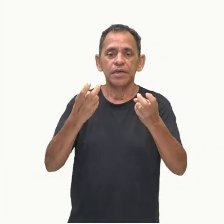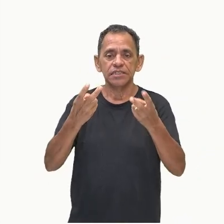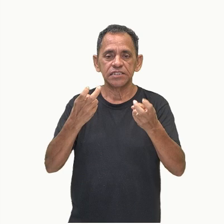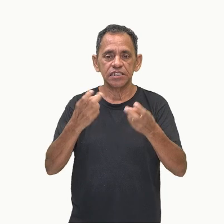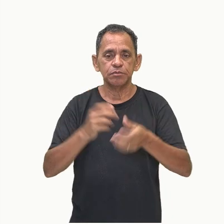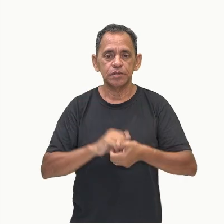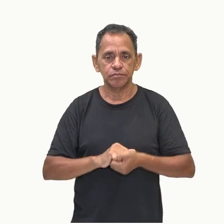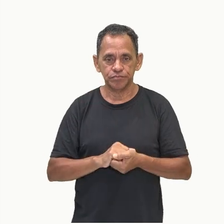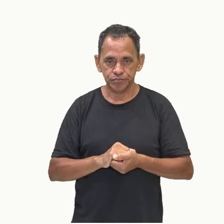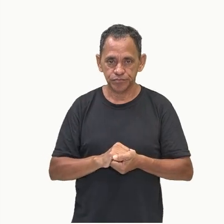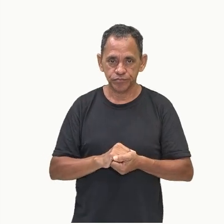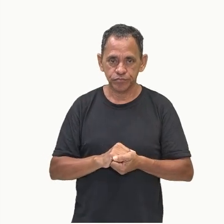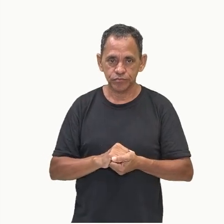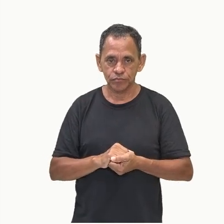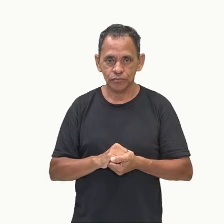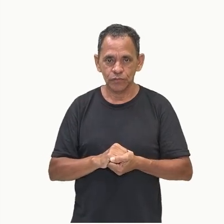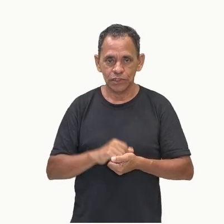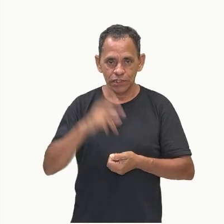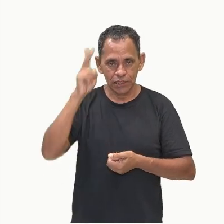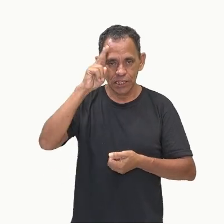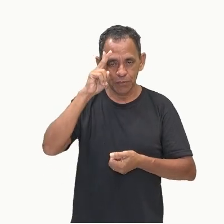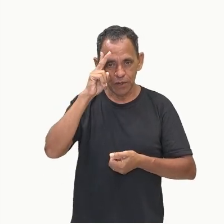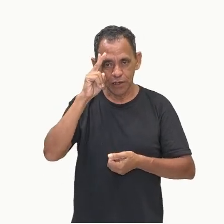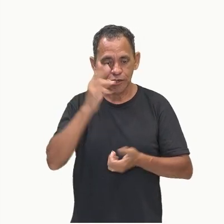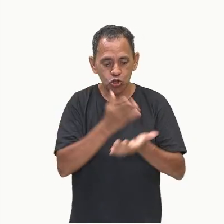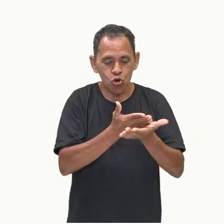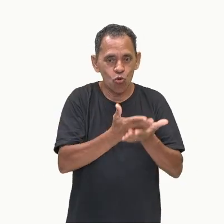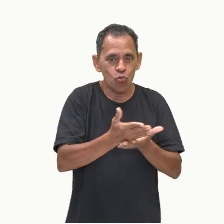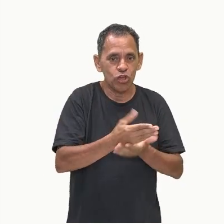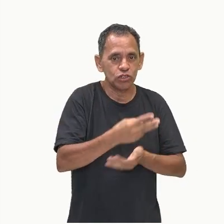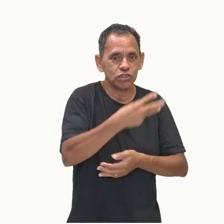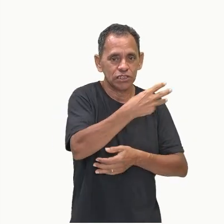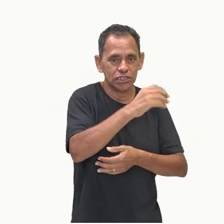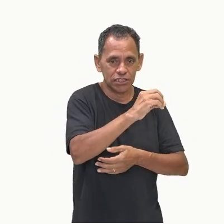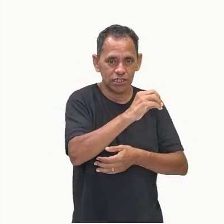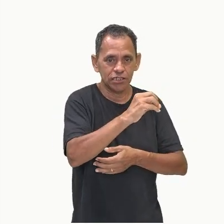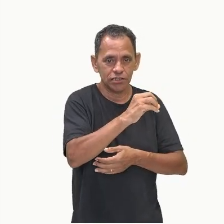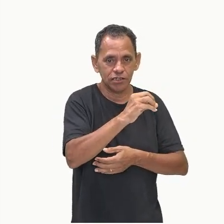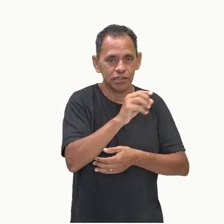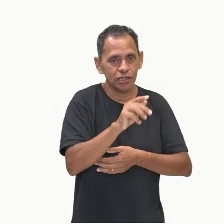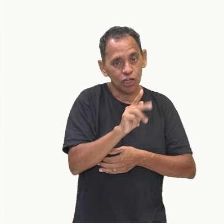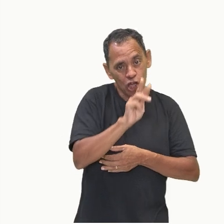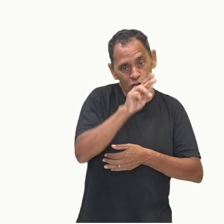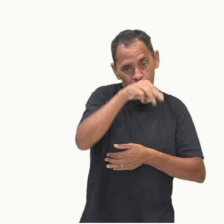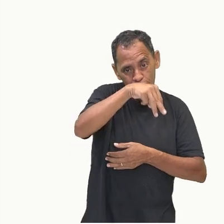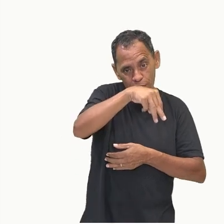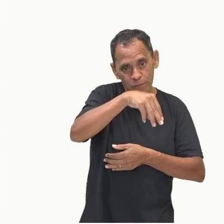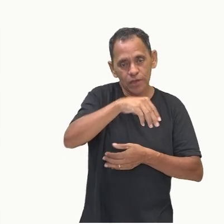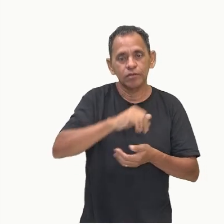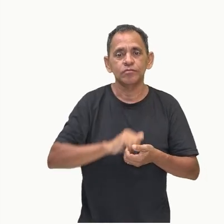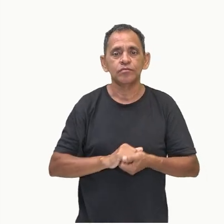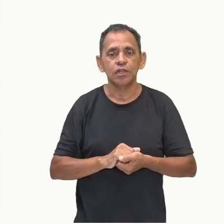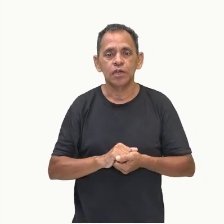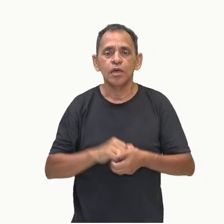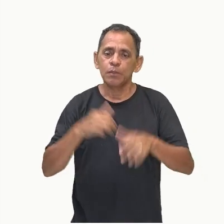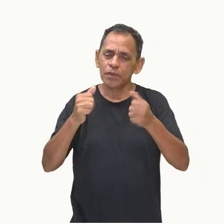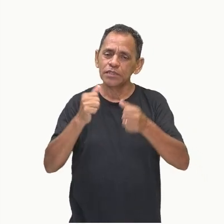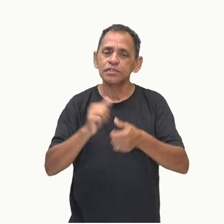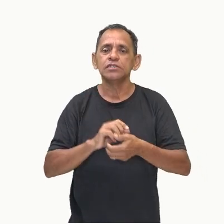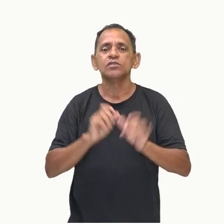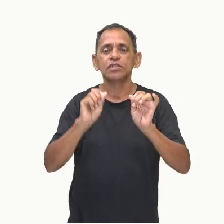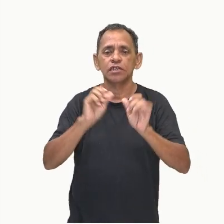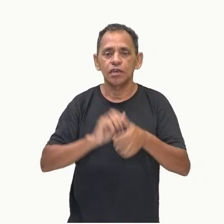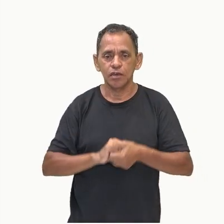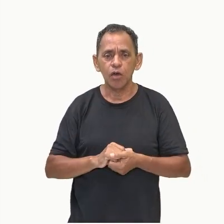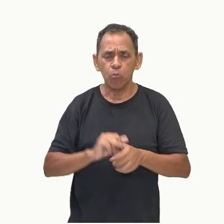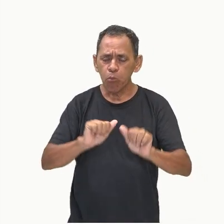ótimo Inclusive eu te sugiro tá sempre que tu tiver um problema fazer um desenho como esse tá não precisa ser um desenho tão bonito como esse meu que eu fiz aqui a mão